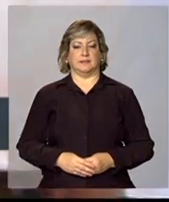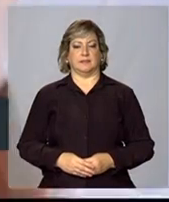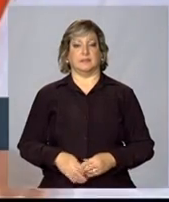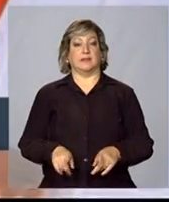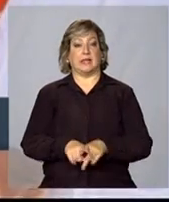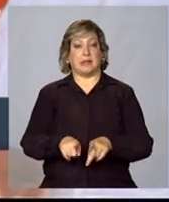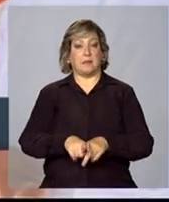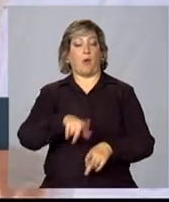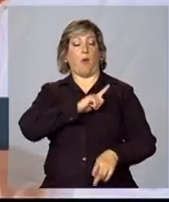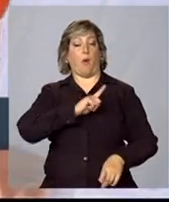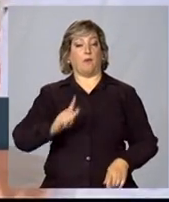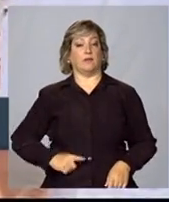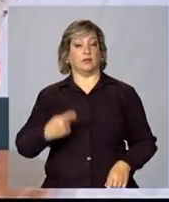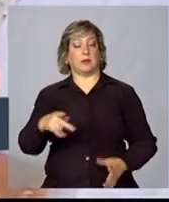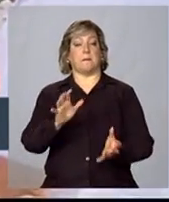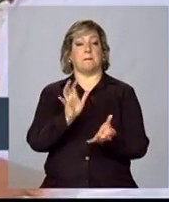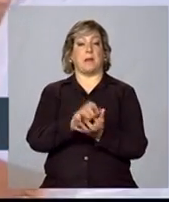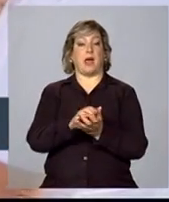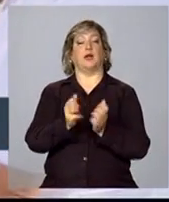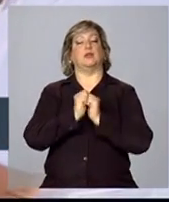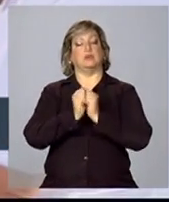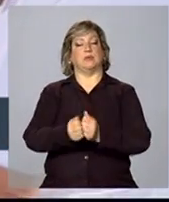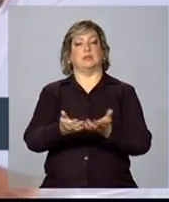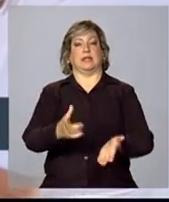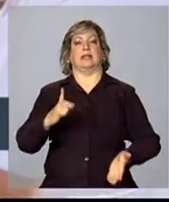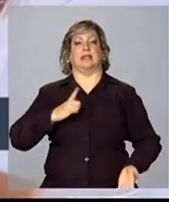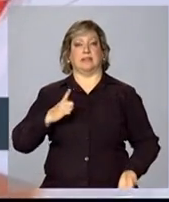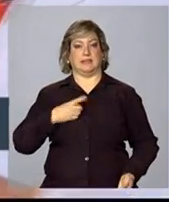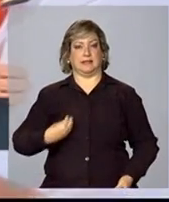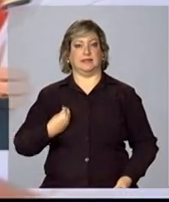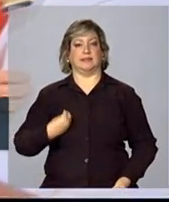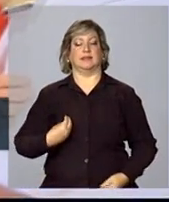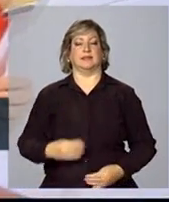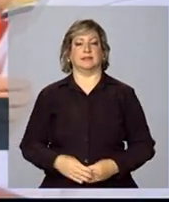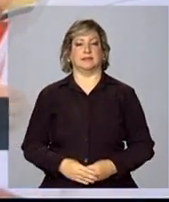do governador de Pernambuco Eduardo